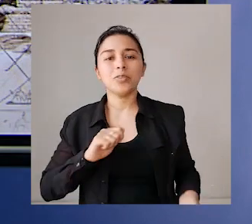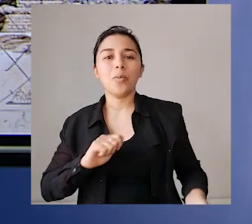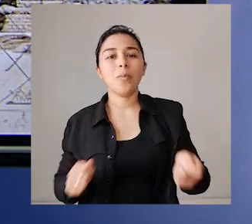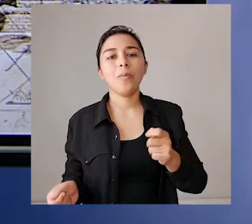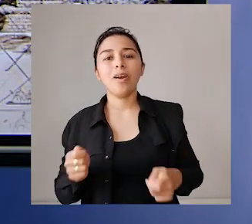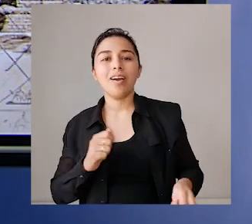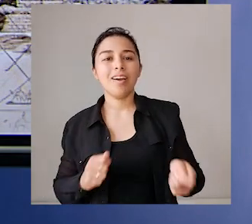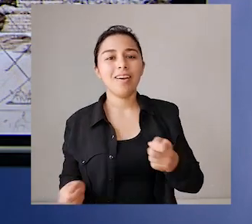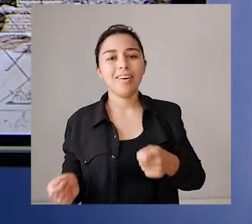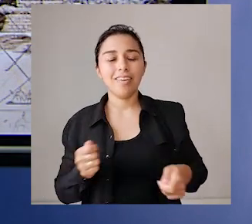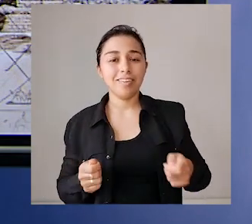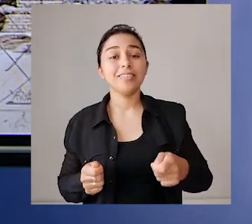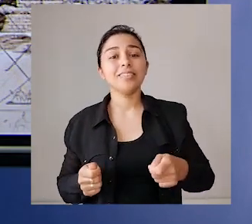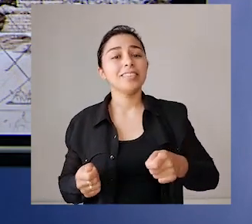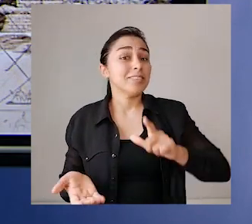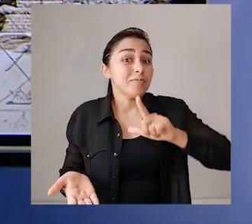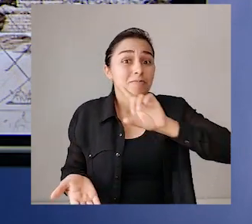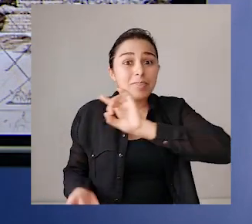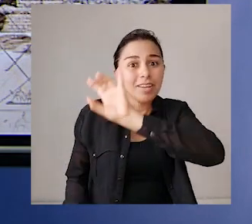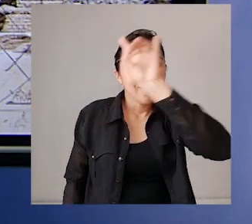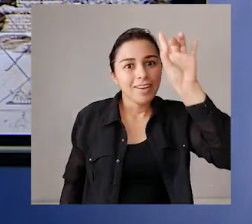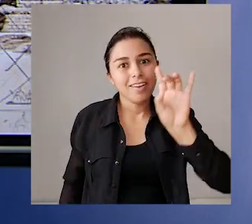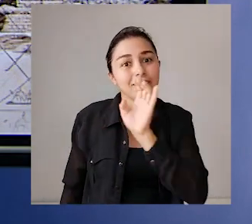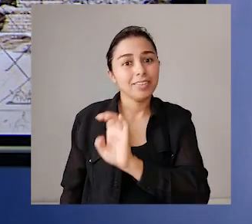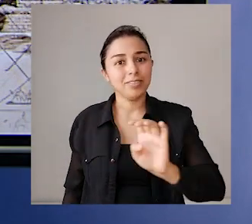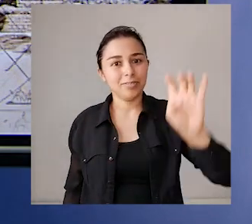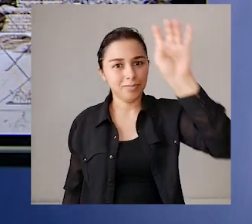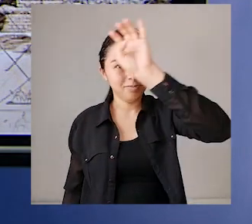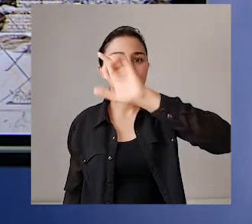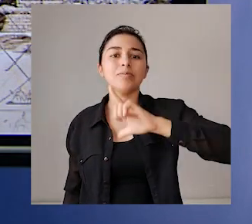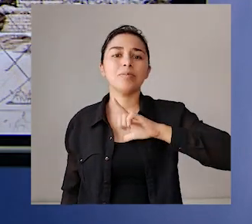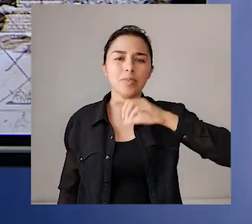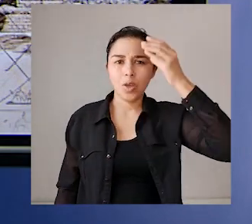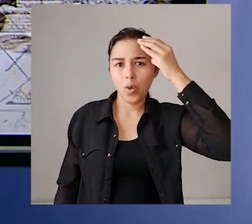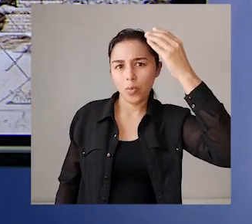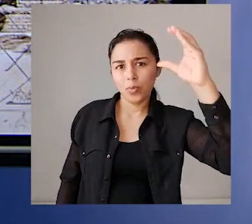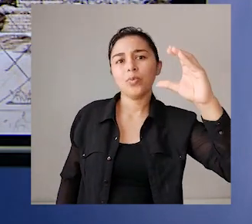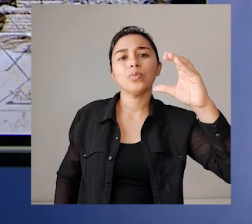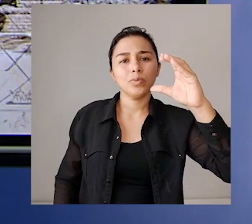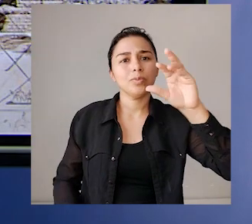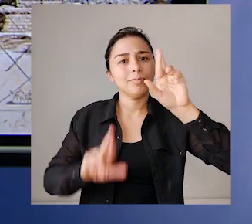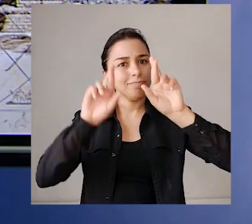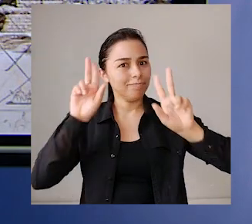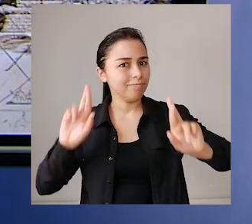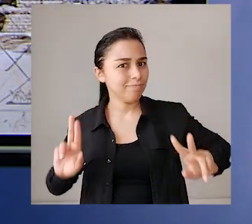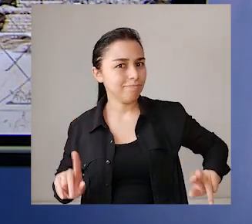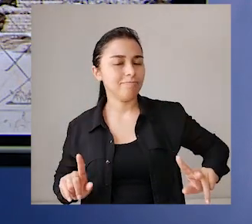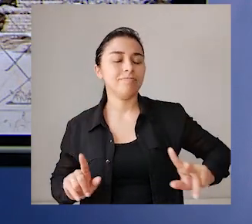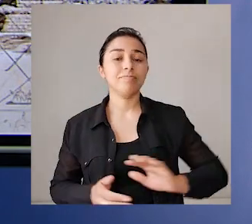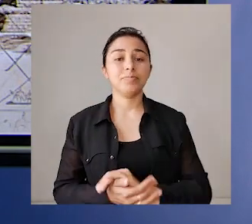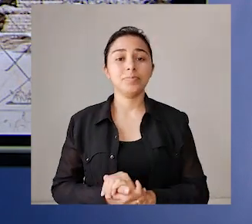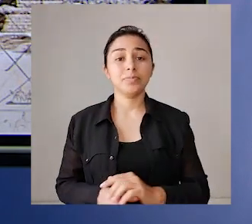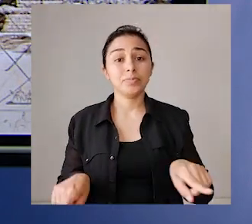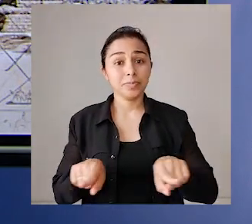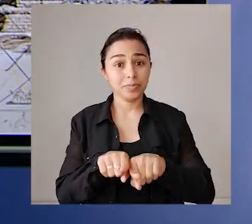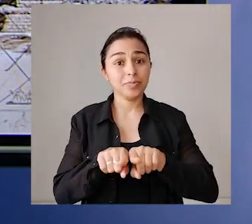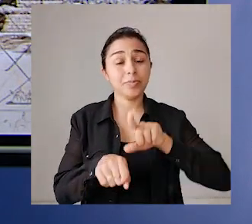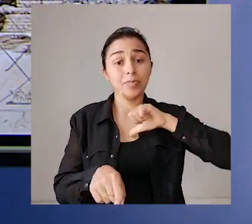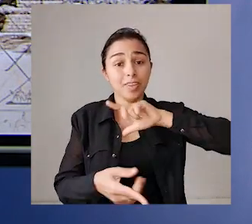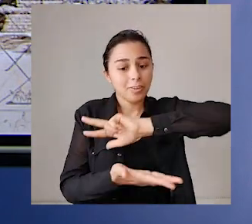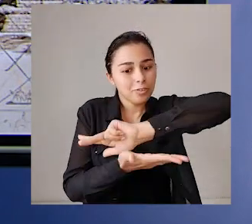o carimbó. E assim, cada estado, cada região tem uma cultura diferente, né? E nós temos